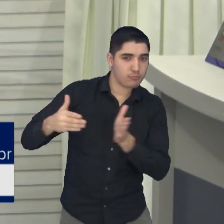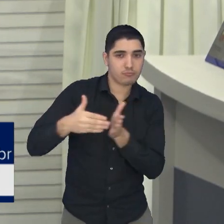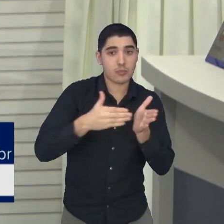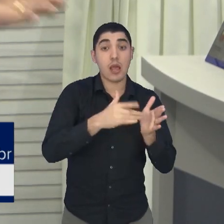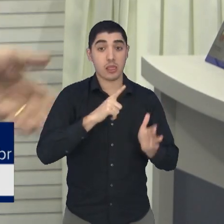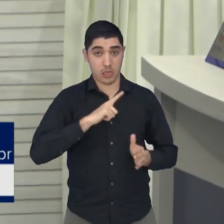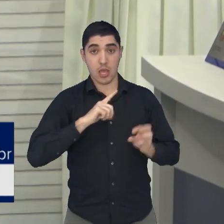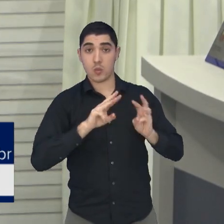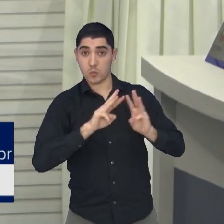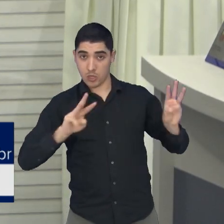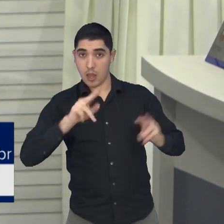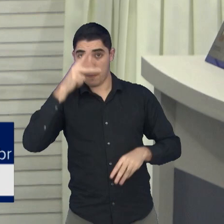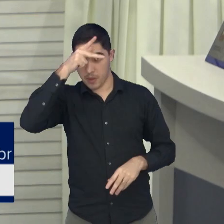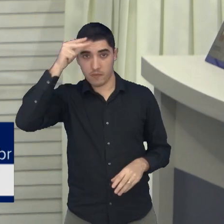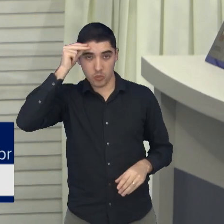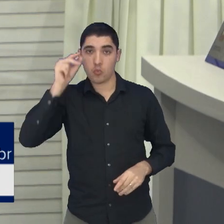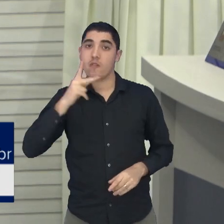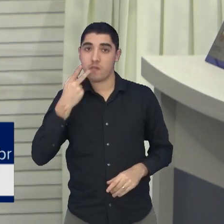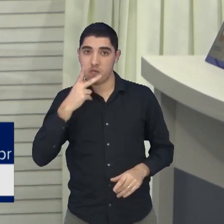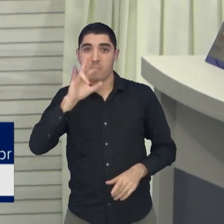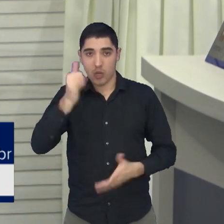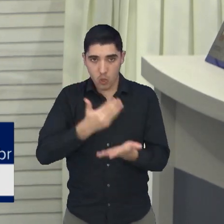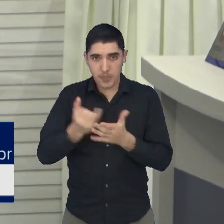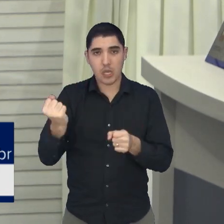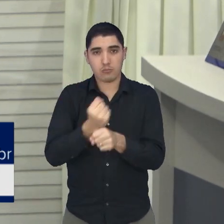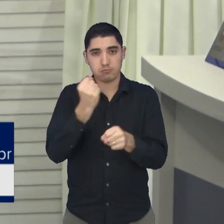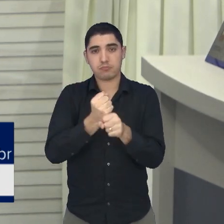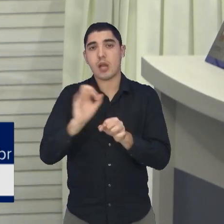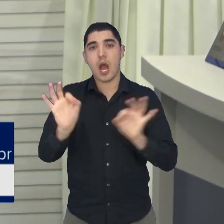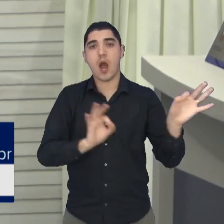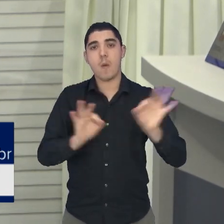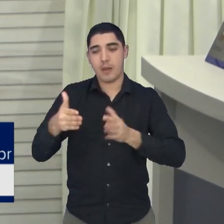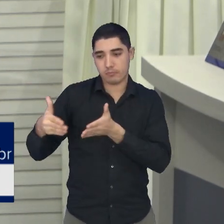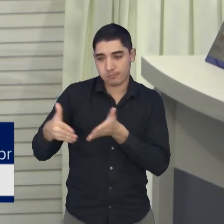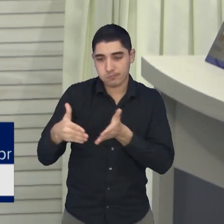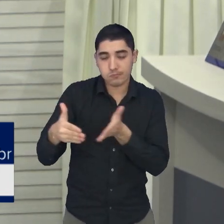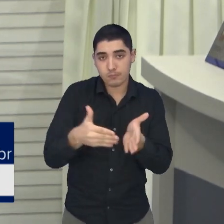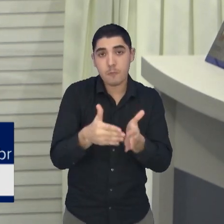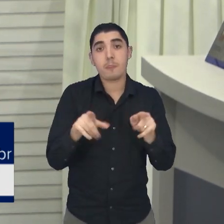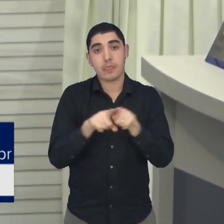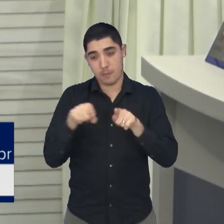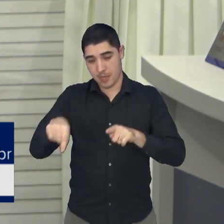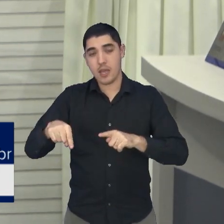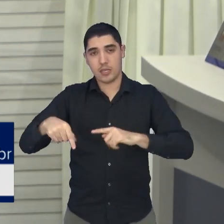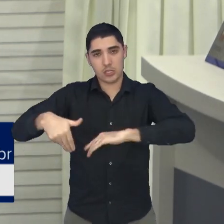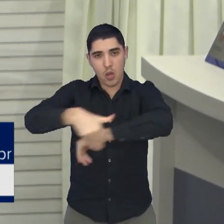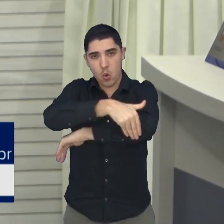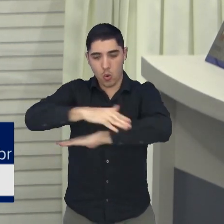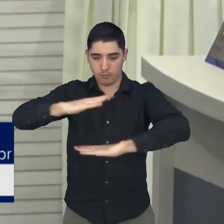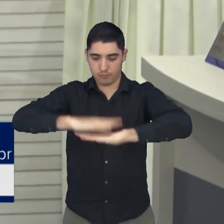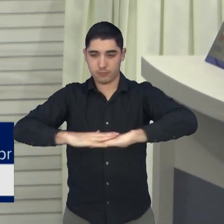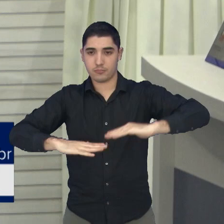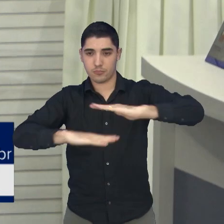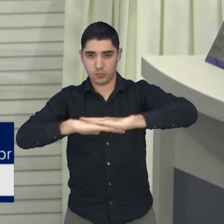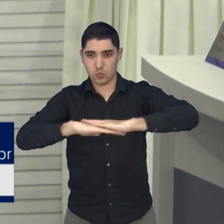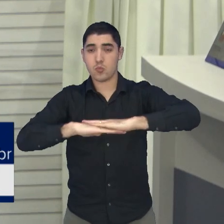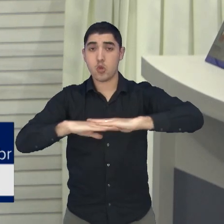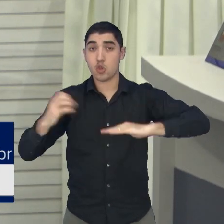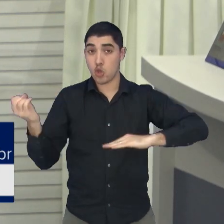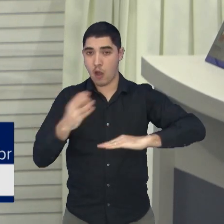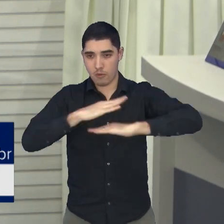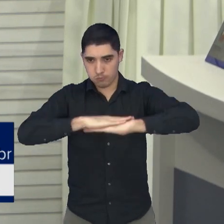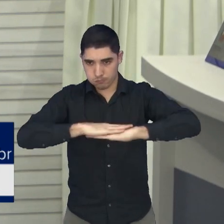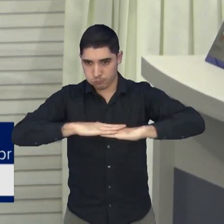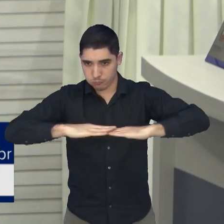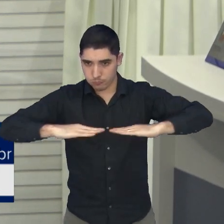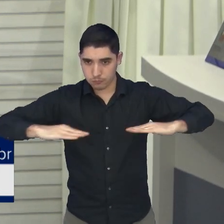prefeitura, pode entrar que vai ter esse investimento no local. Dentro do asfalto colocado pelo governo, asfalto novo, vai ter um